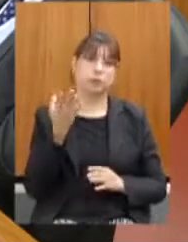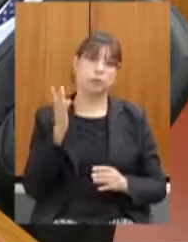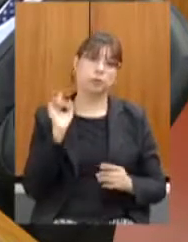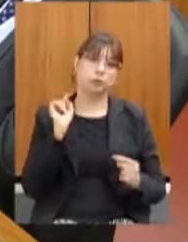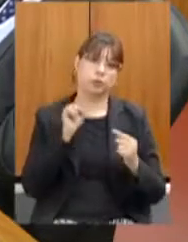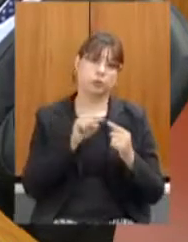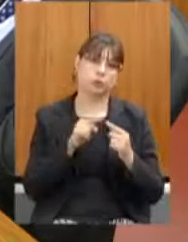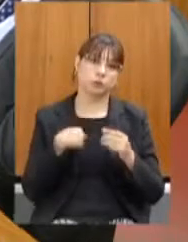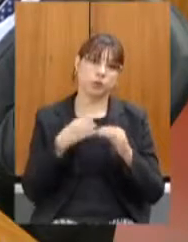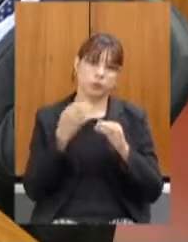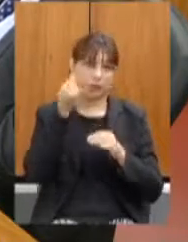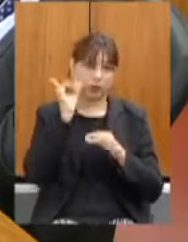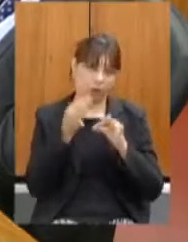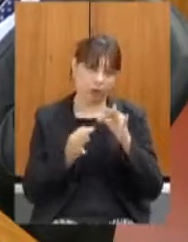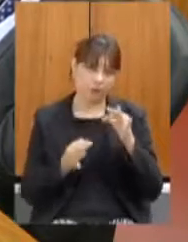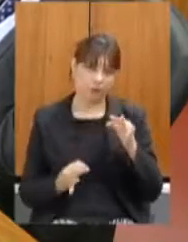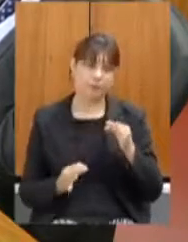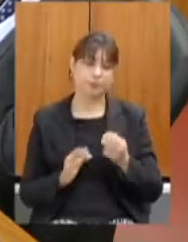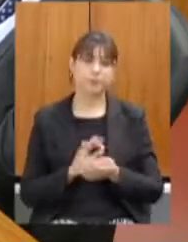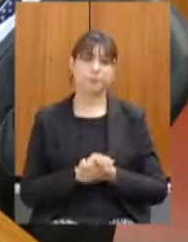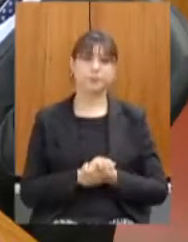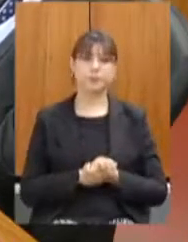extenso pode passar